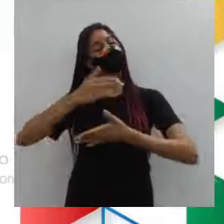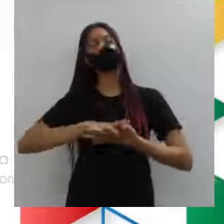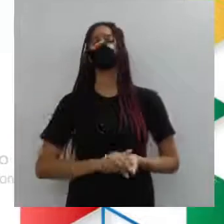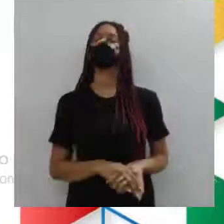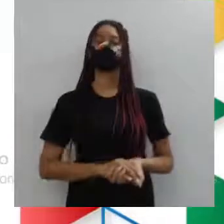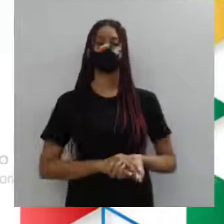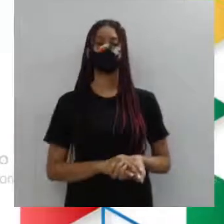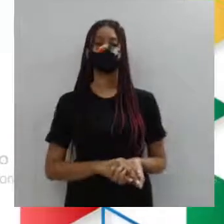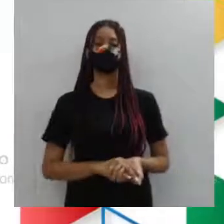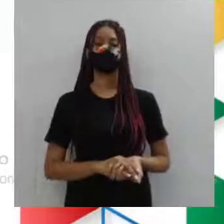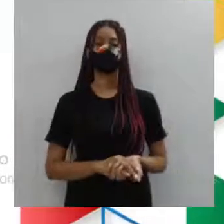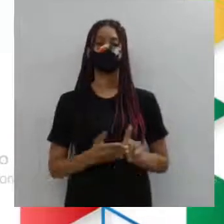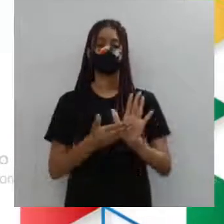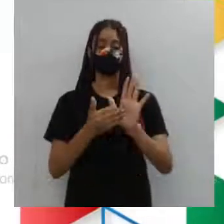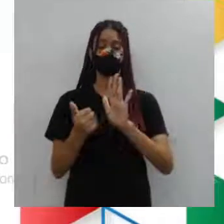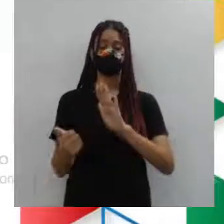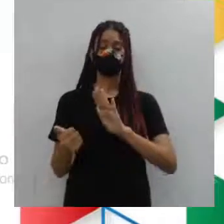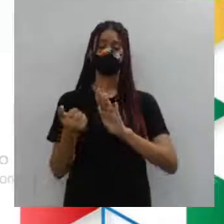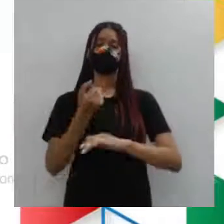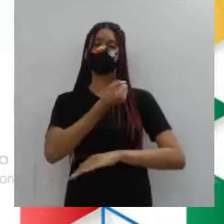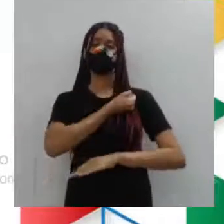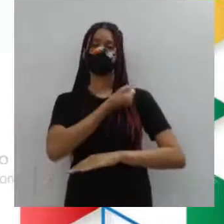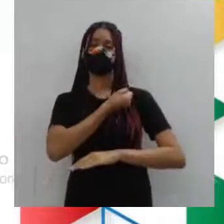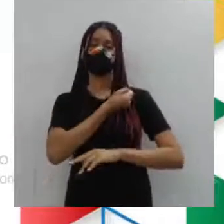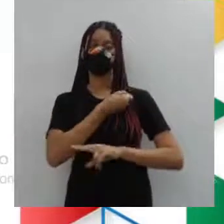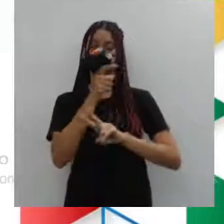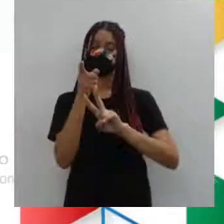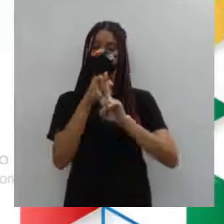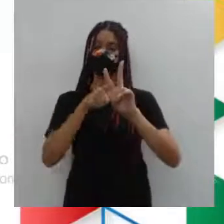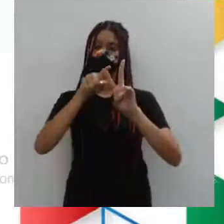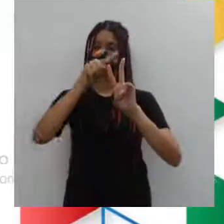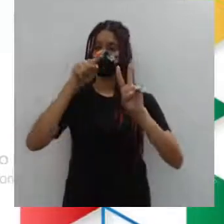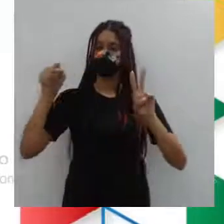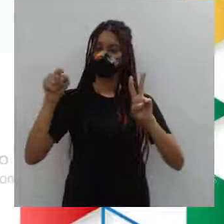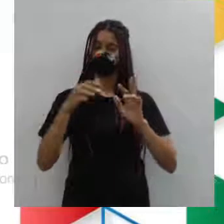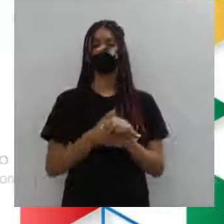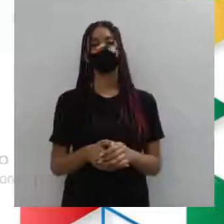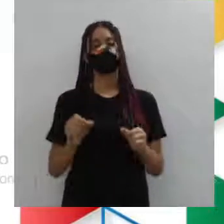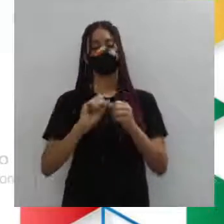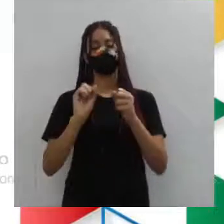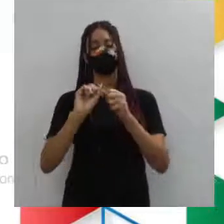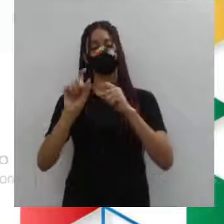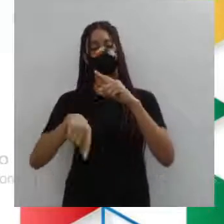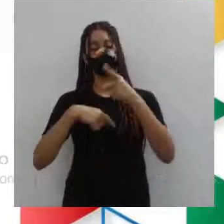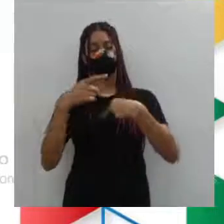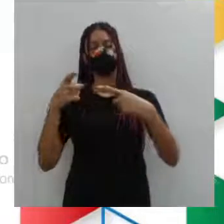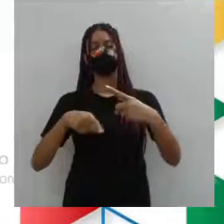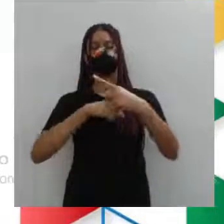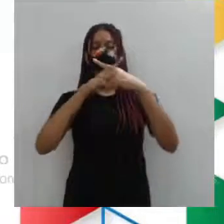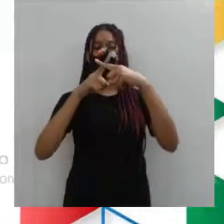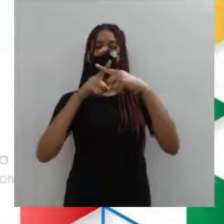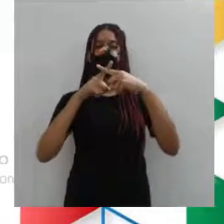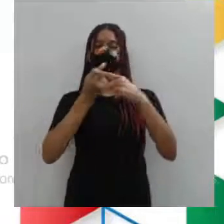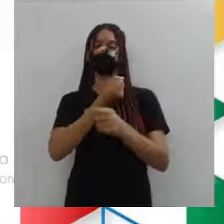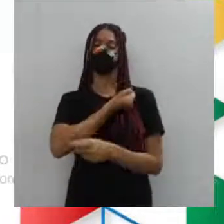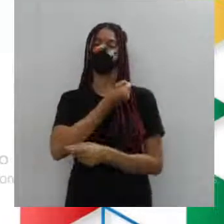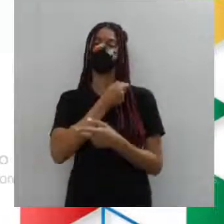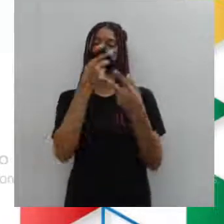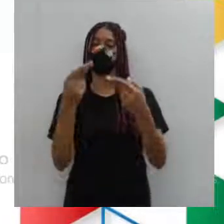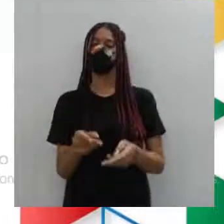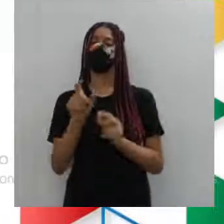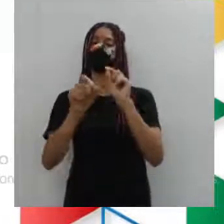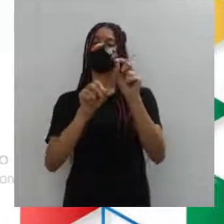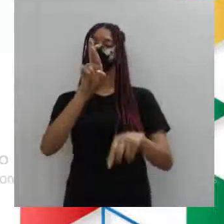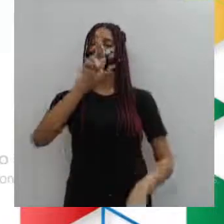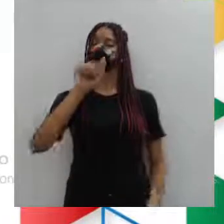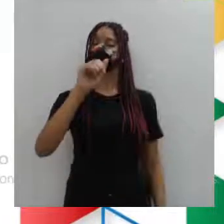para tirar do denominador raízes e a gente faz aquela multiplicação por um fator comum, tá? Da